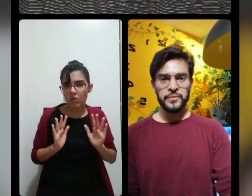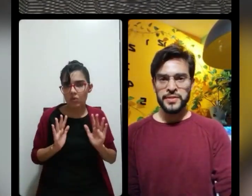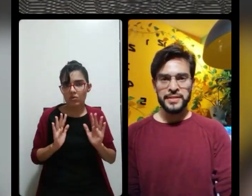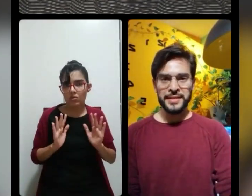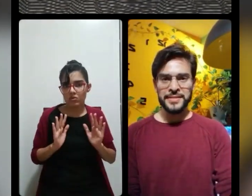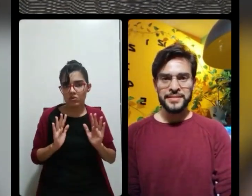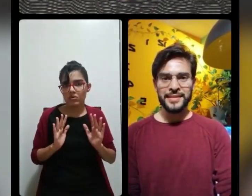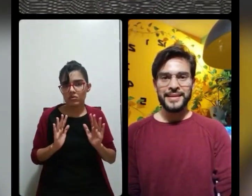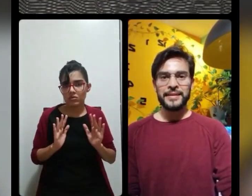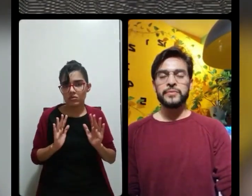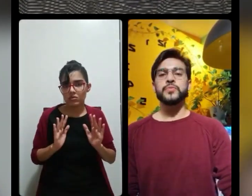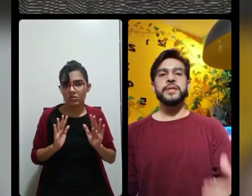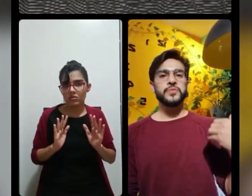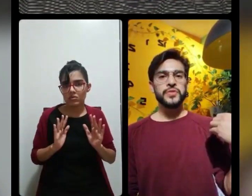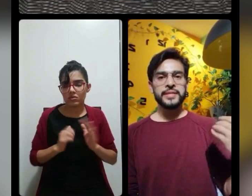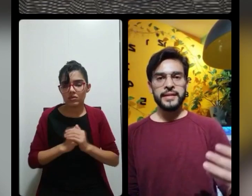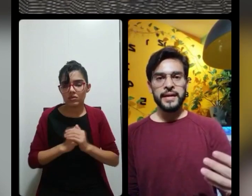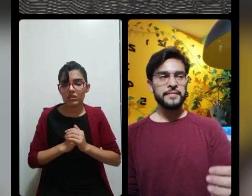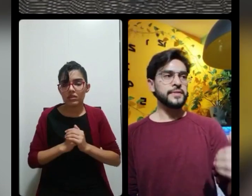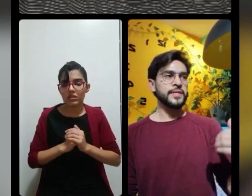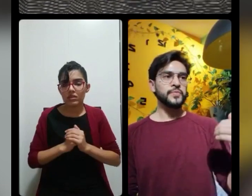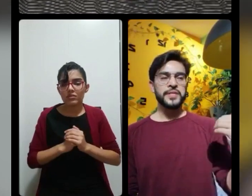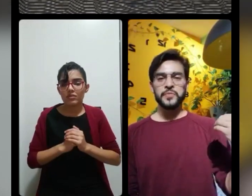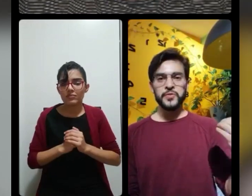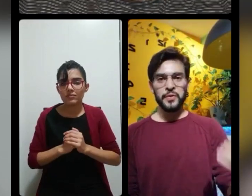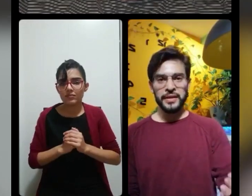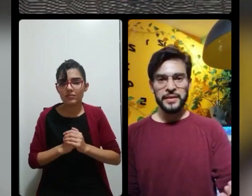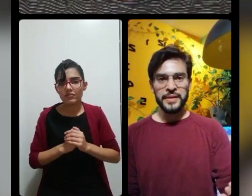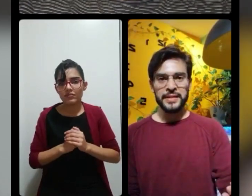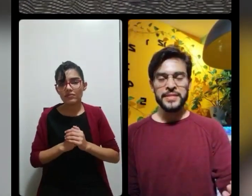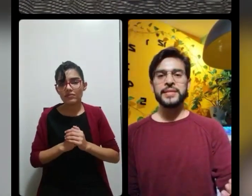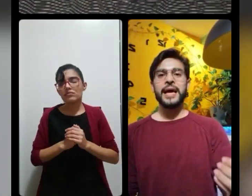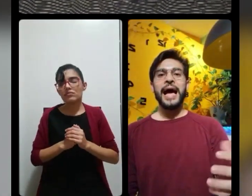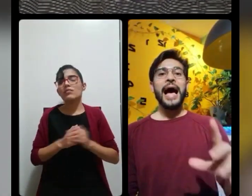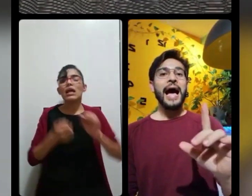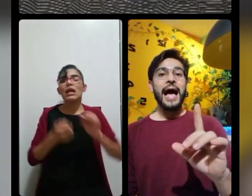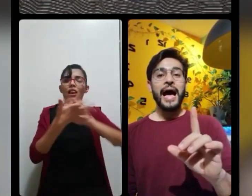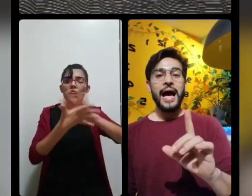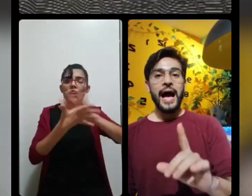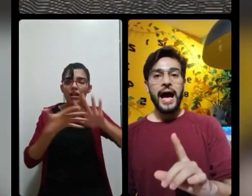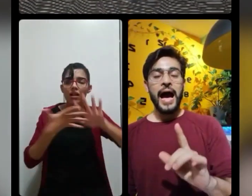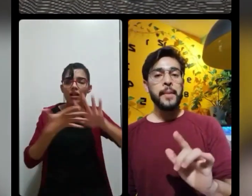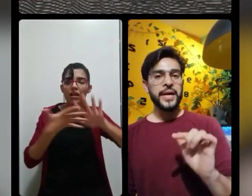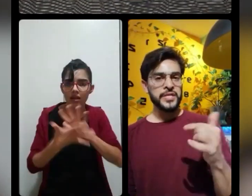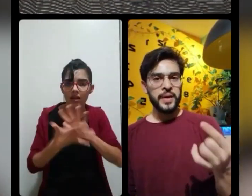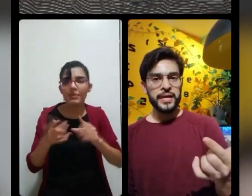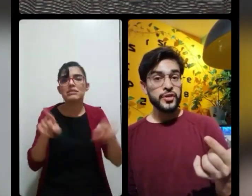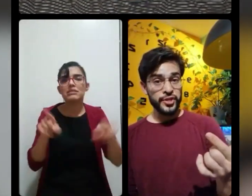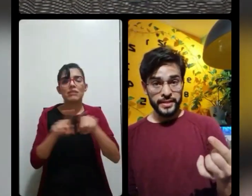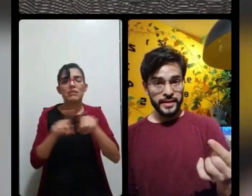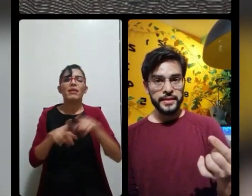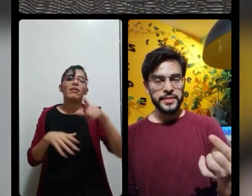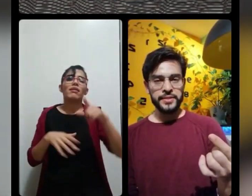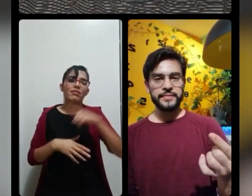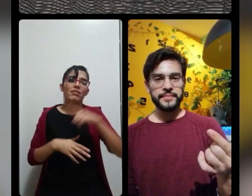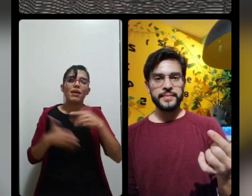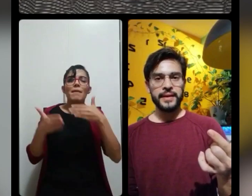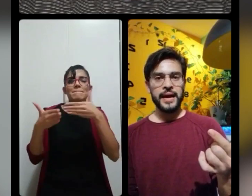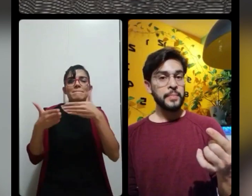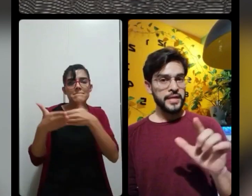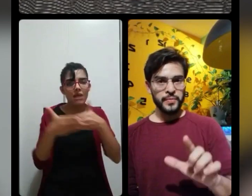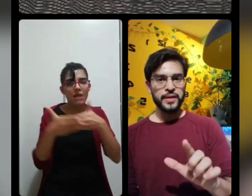âmbito da língua de sinais. Os mesmos entraves, as mesmas É uma informação para polêmicas, mim interessante, nova. a mesma